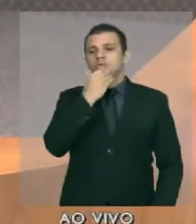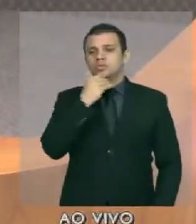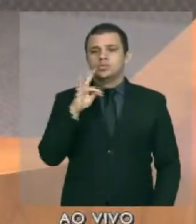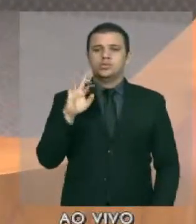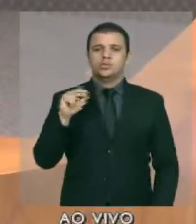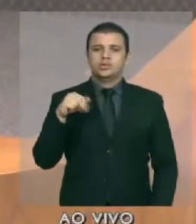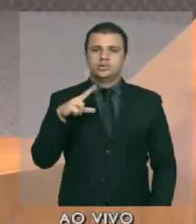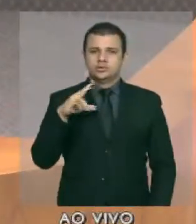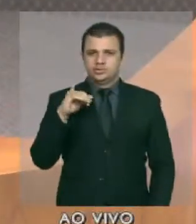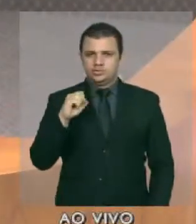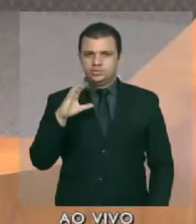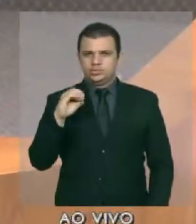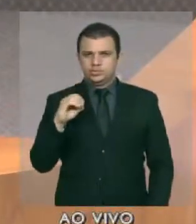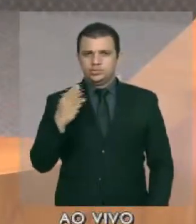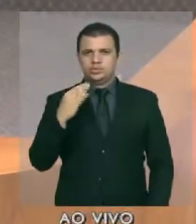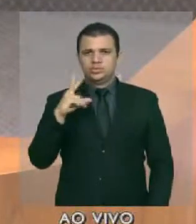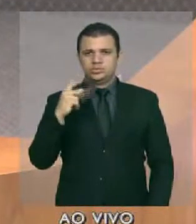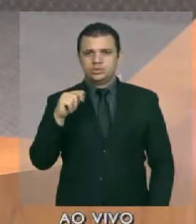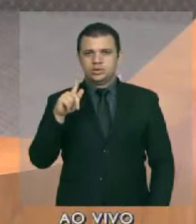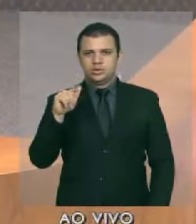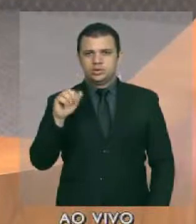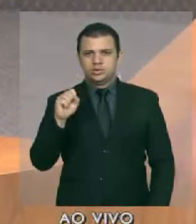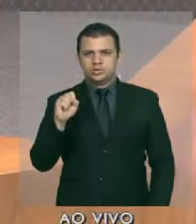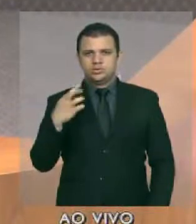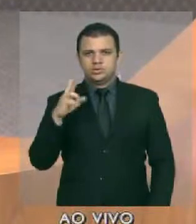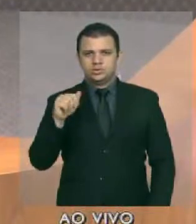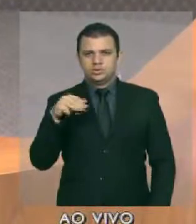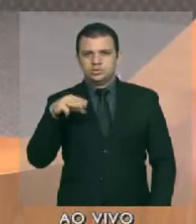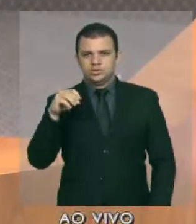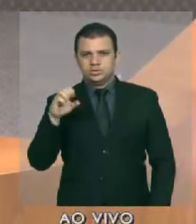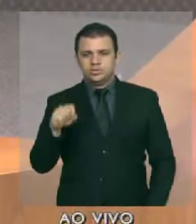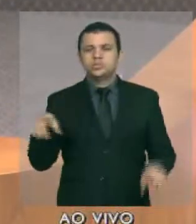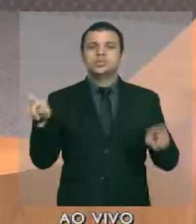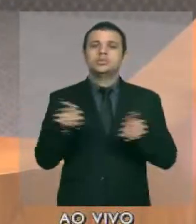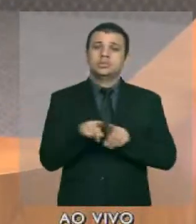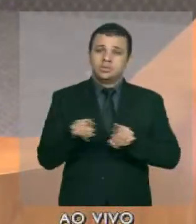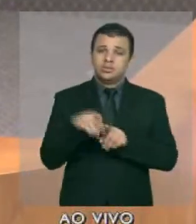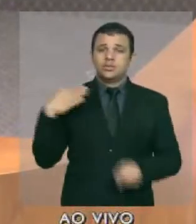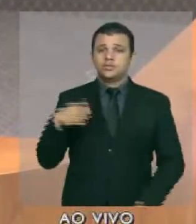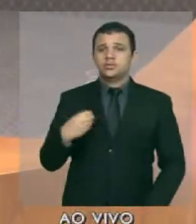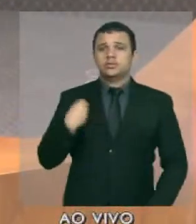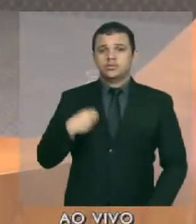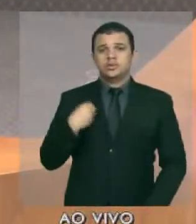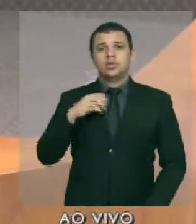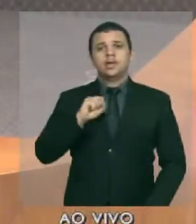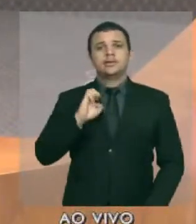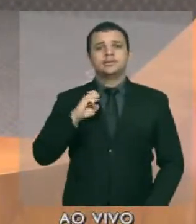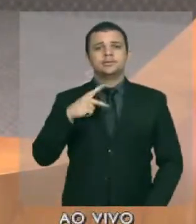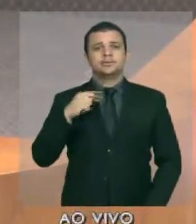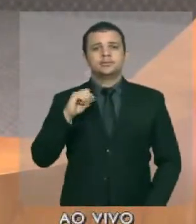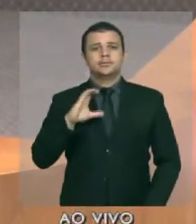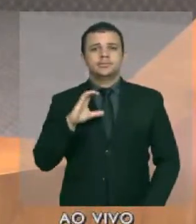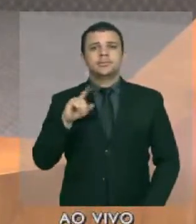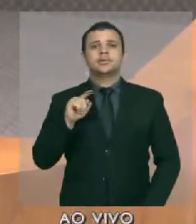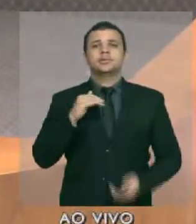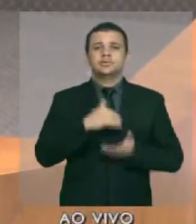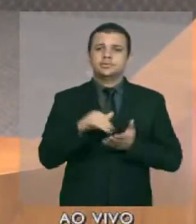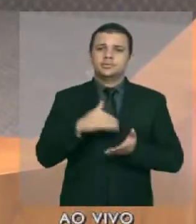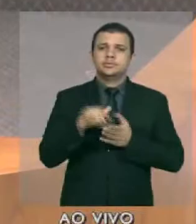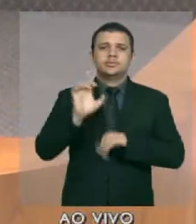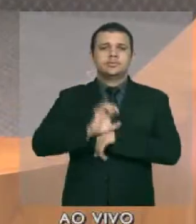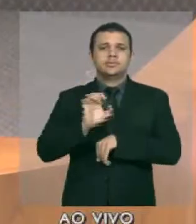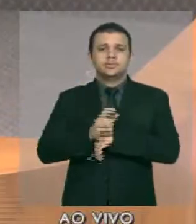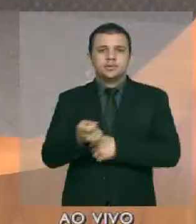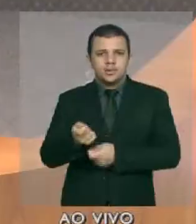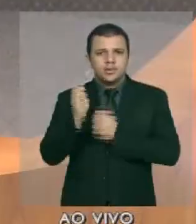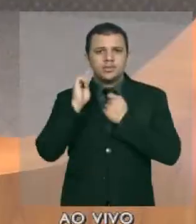junto conosco também a cepac secretaria de estado da Pesca representada pelo engenheiro de pesca Pereira que ali fez